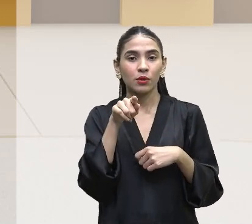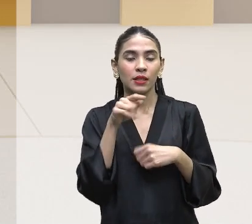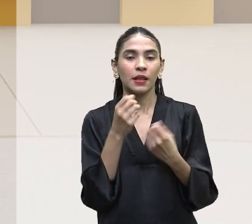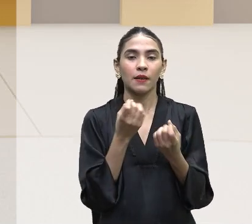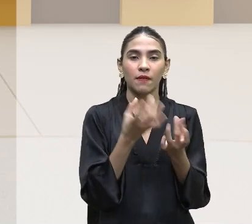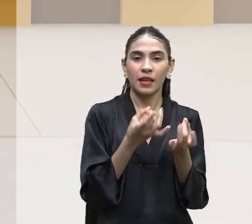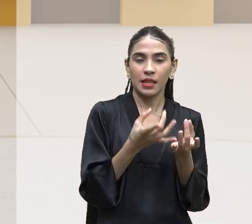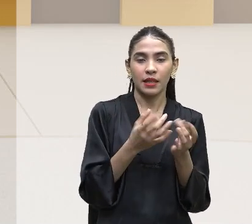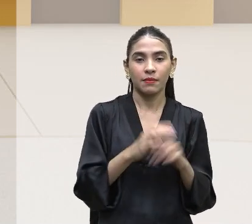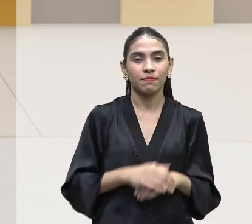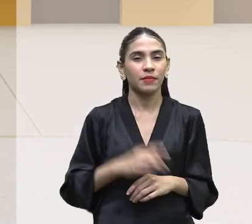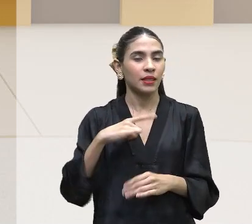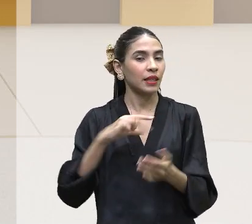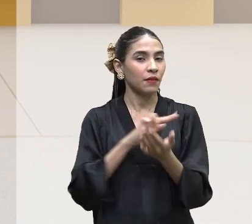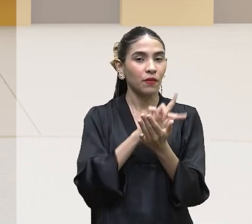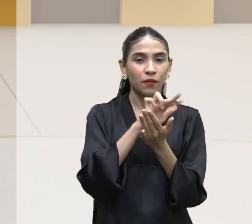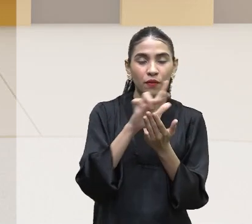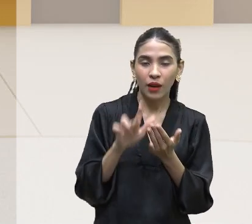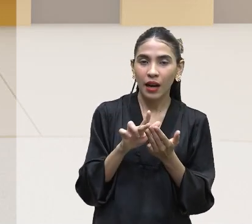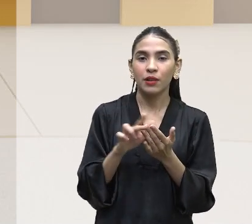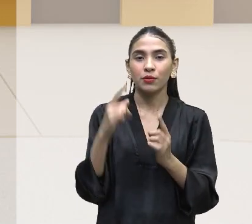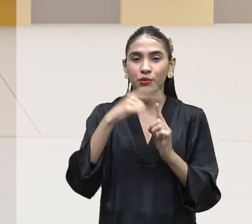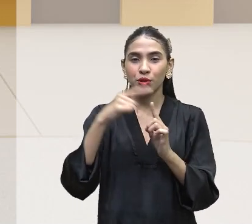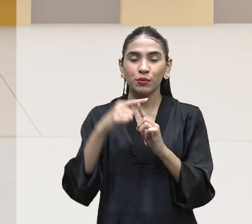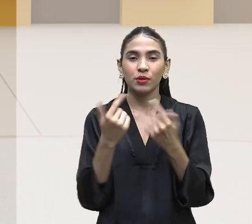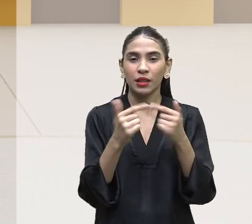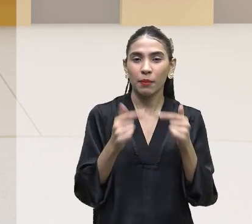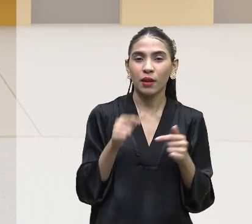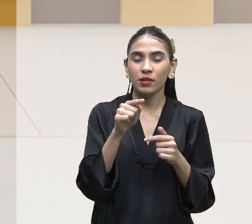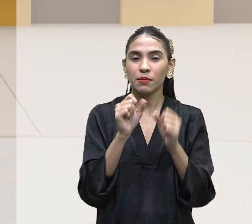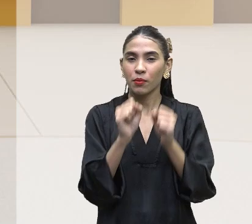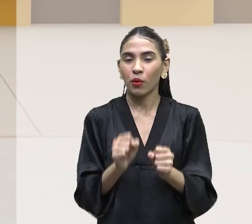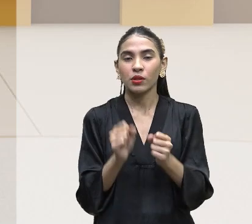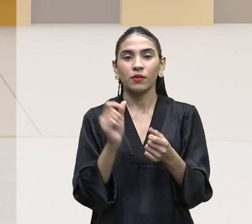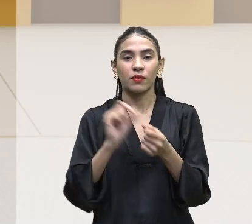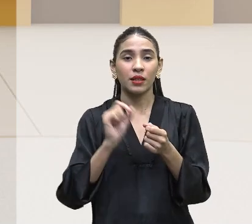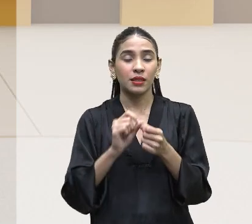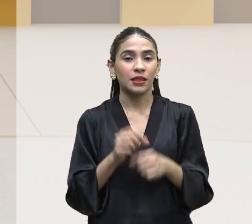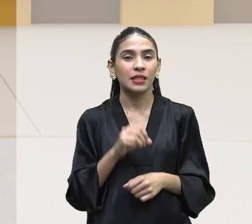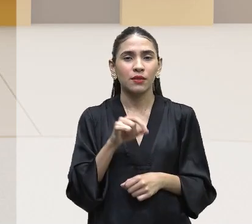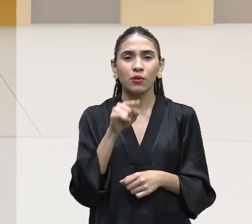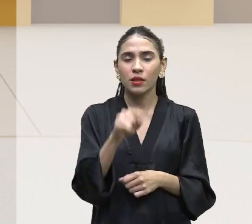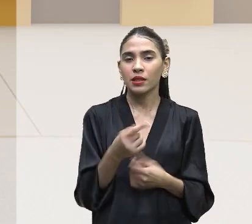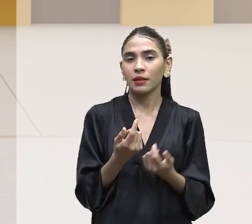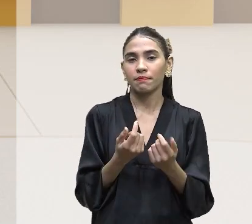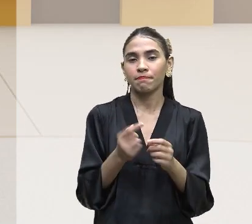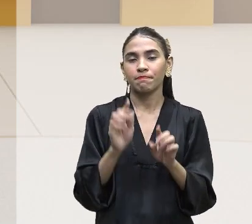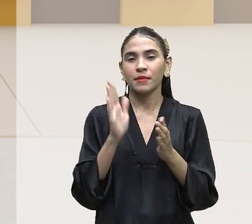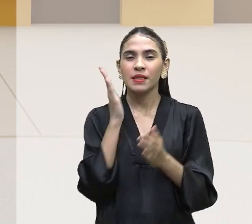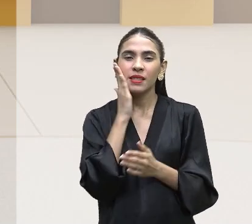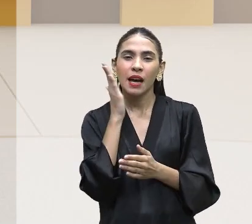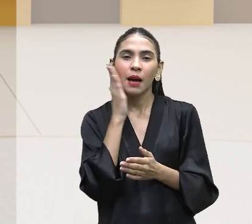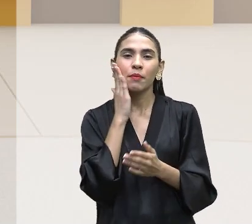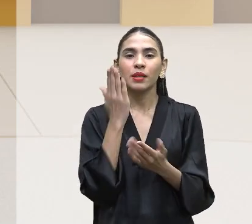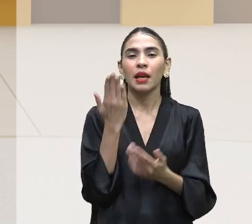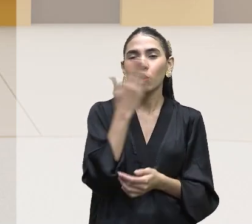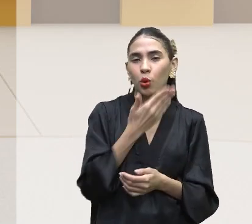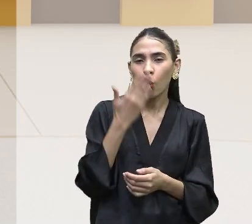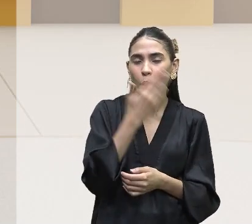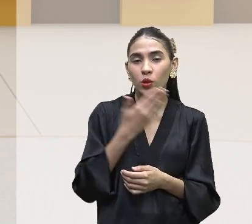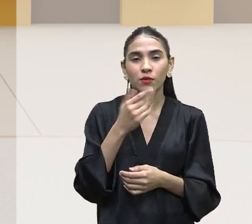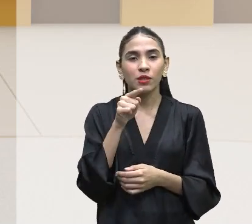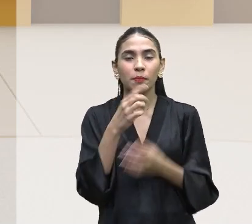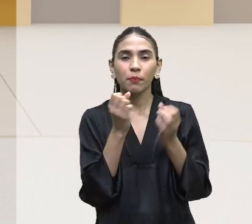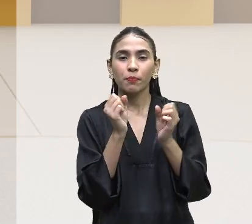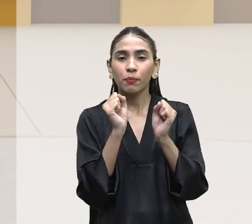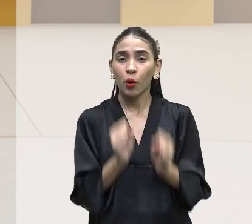Então, existem vários tipos de renda extra que você pode fazer. Se você sabe fazer doce, salgado, você pode vender na escola, você